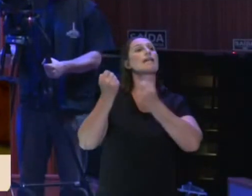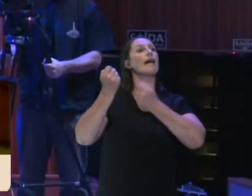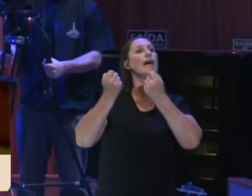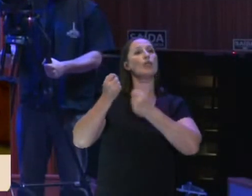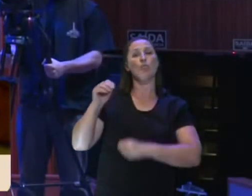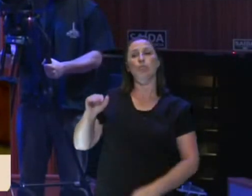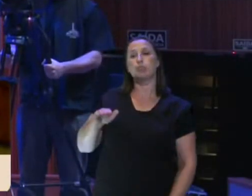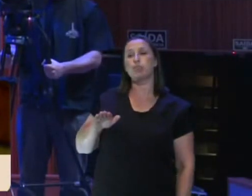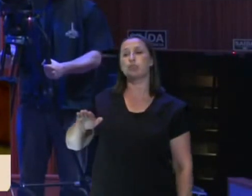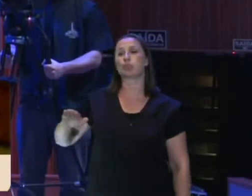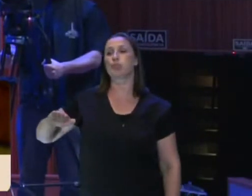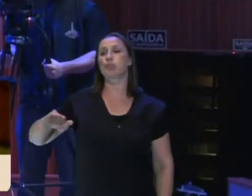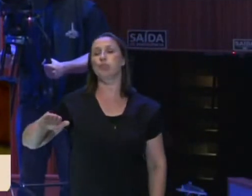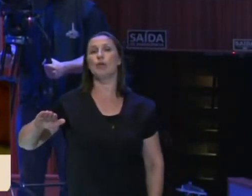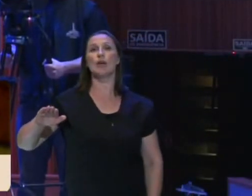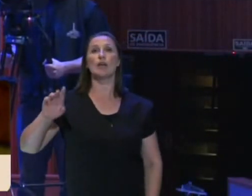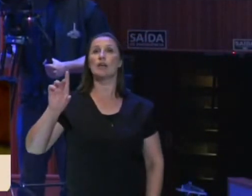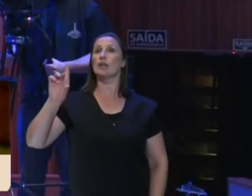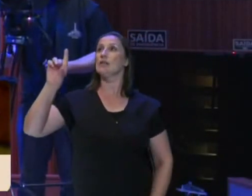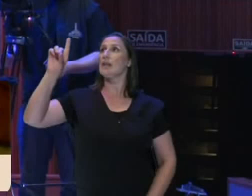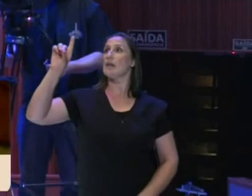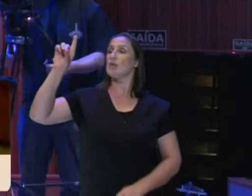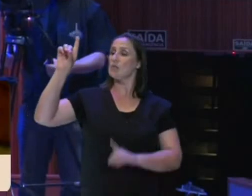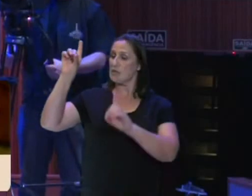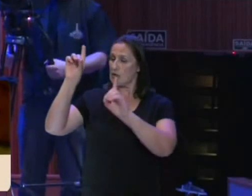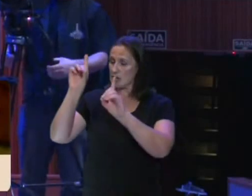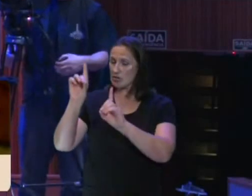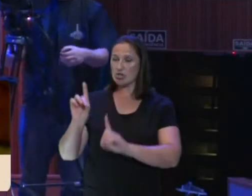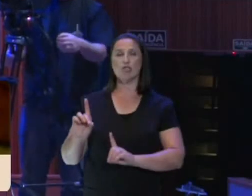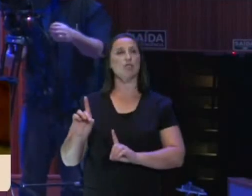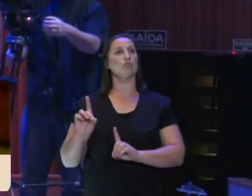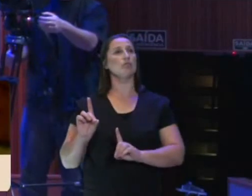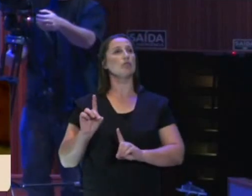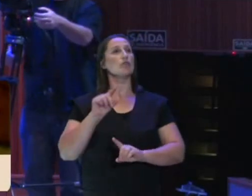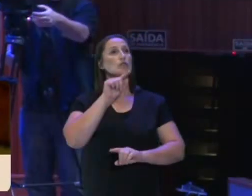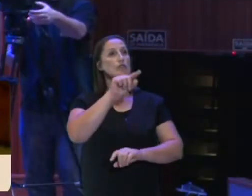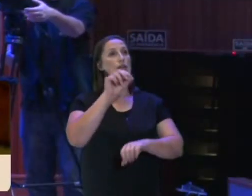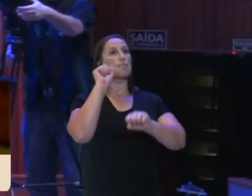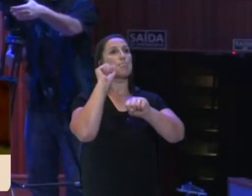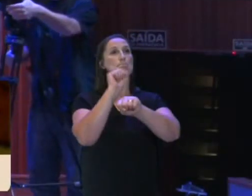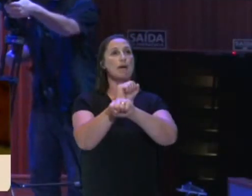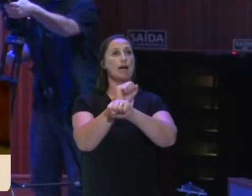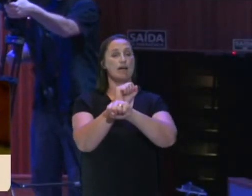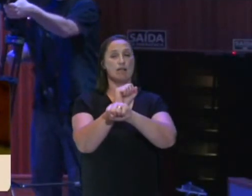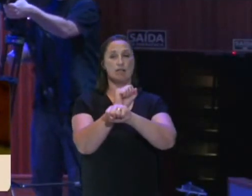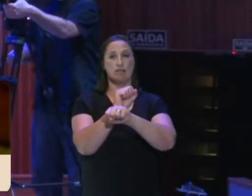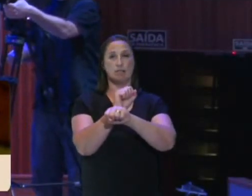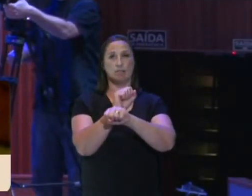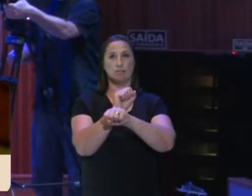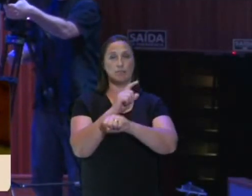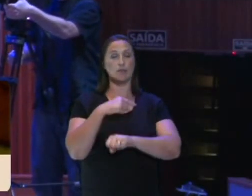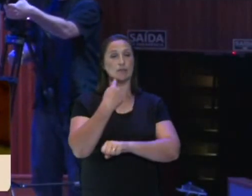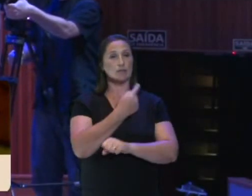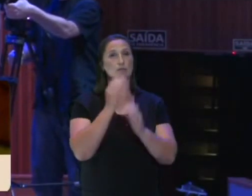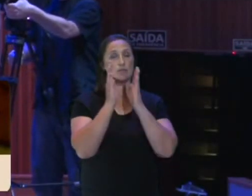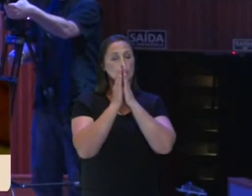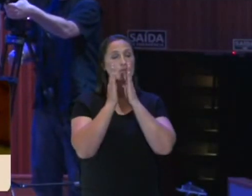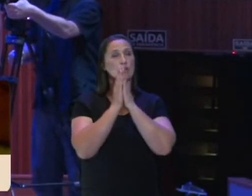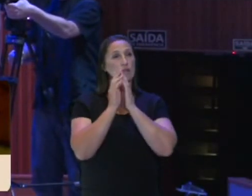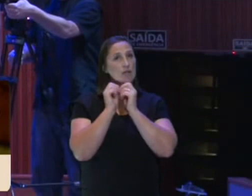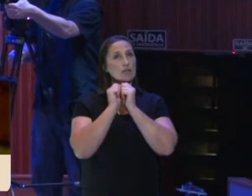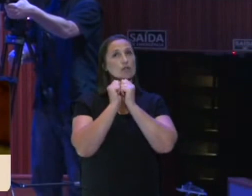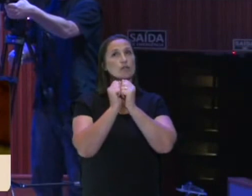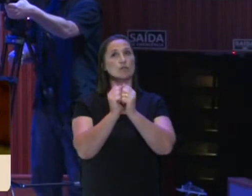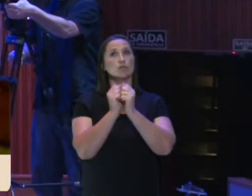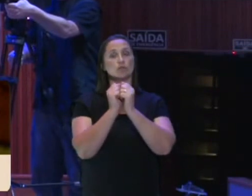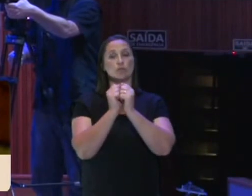encosta o carro, porque o Senhor é digno de que você pare tudo na presença dEle. E a gente vai orar juntos agora, para